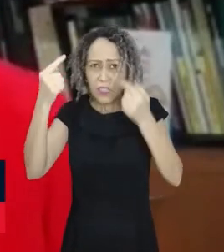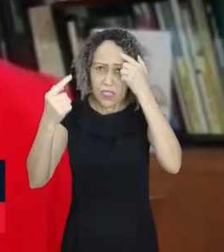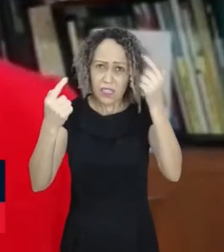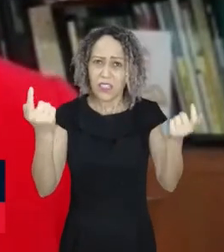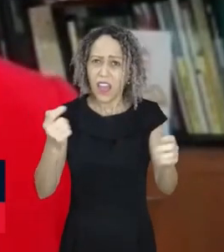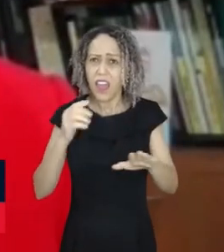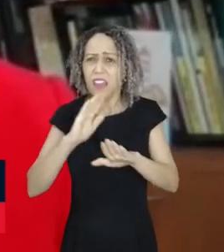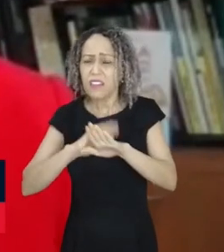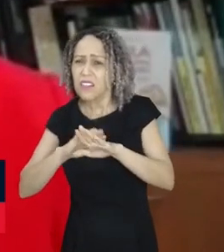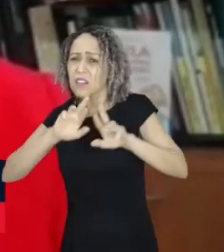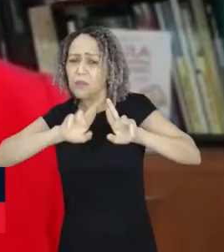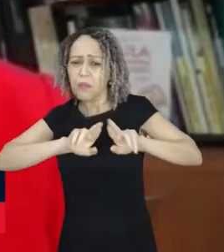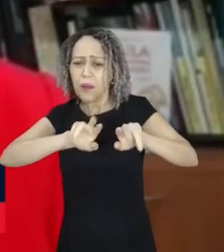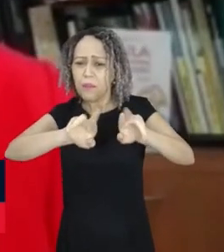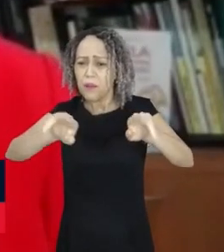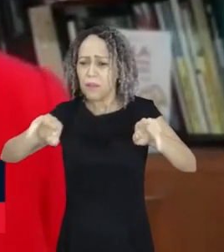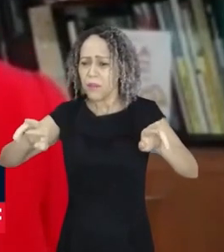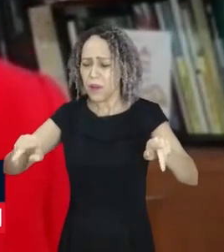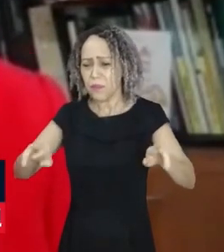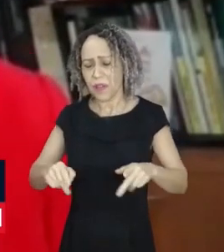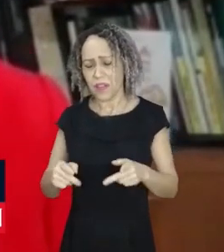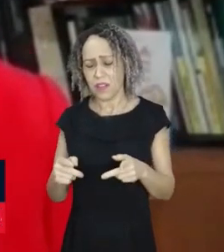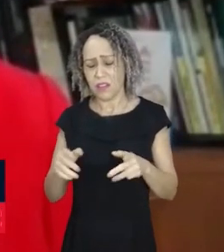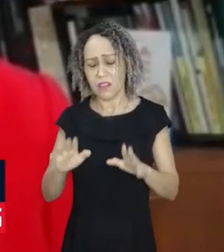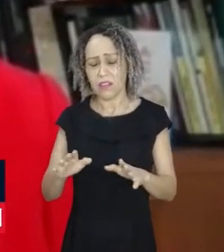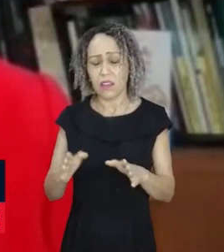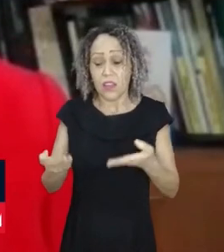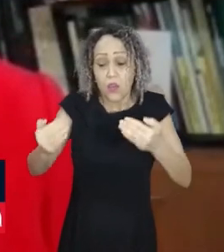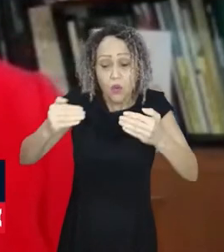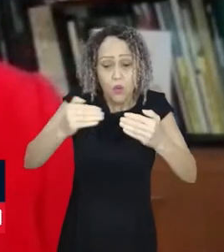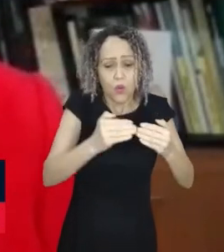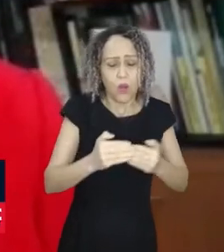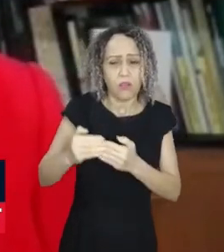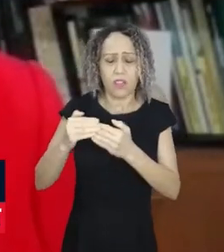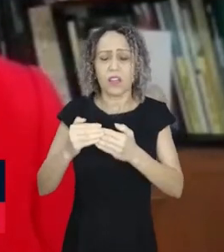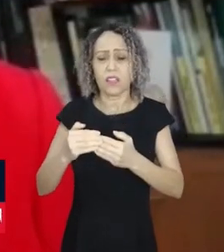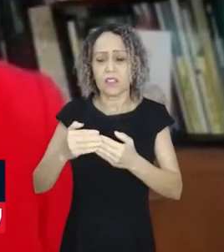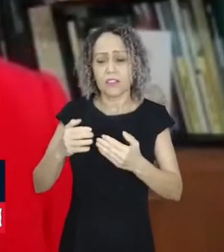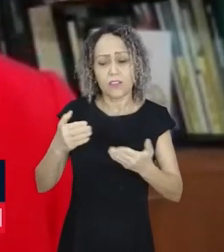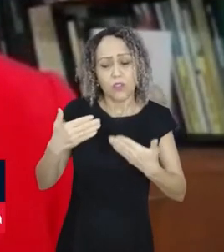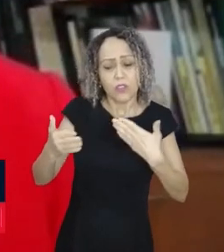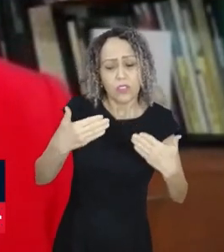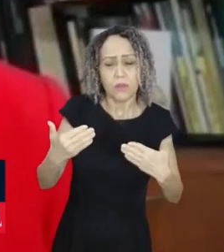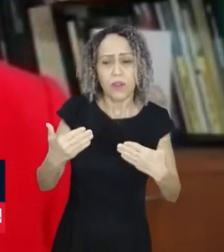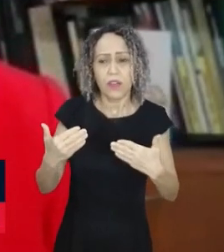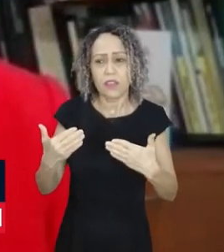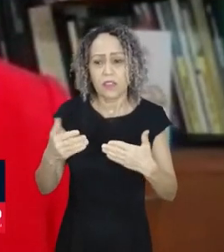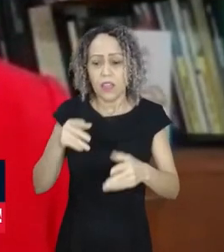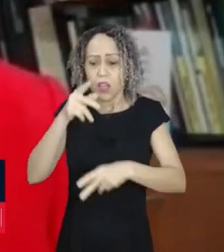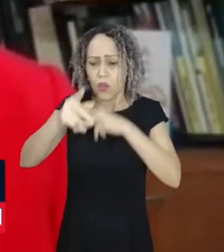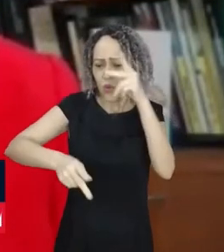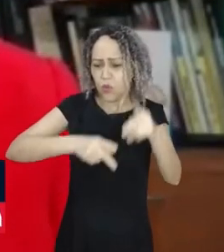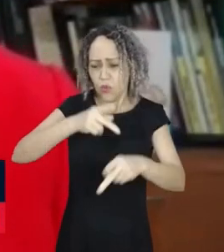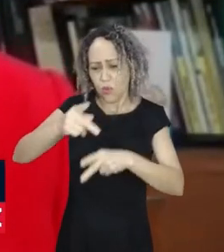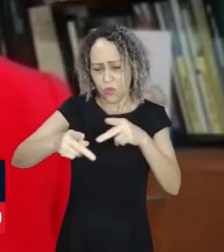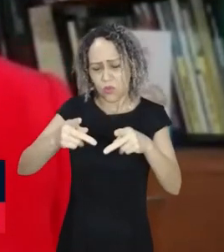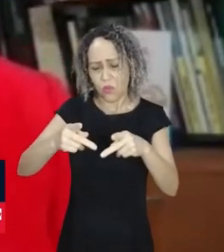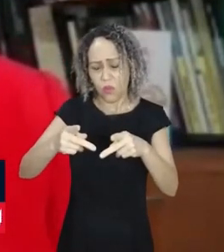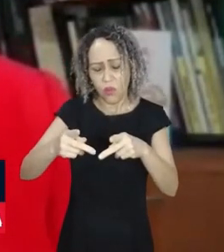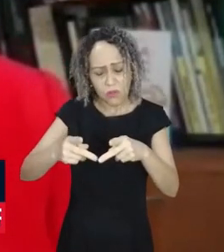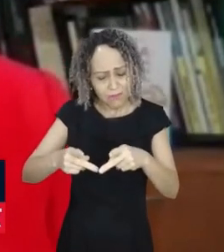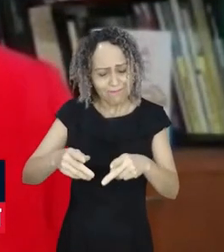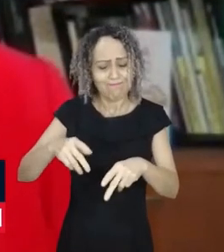na igualdade de condições de debate, de diálogo, que os povos e os países se desenvolvem e